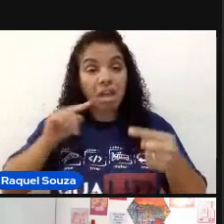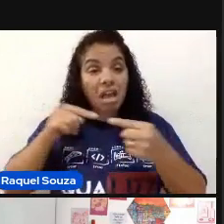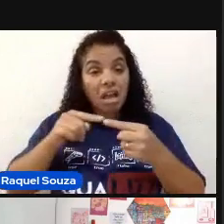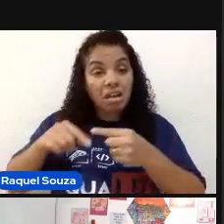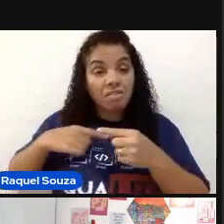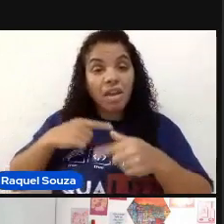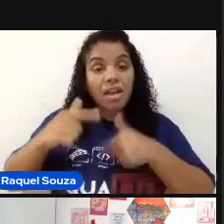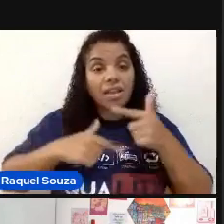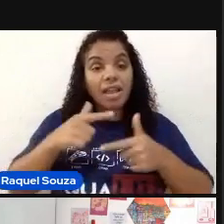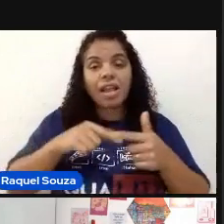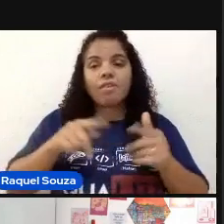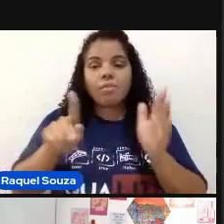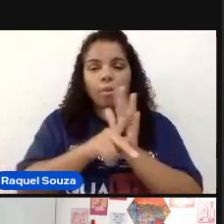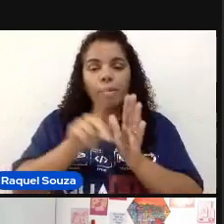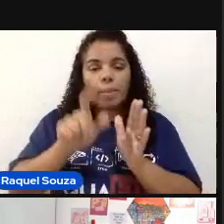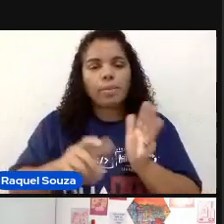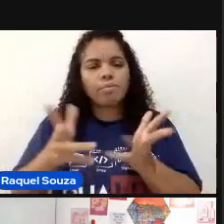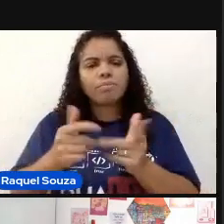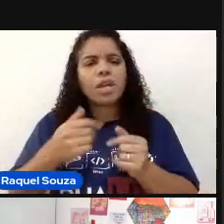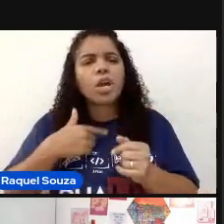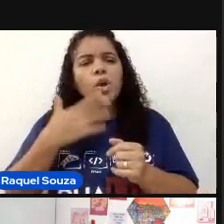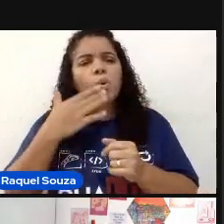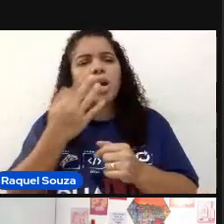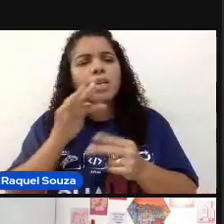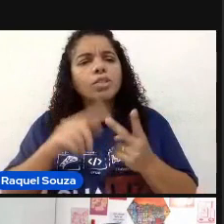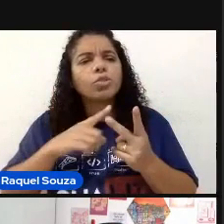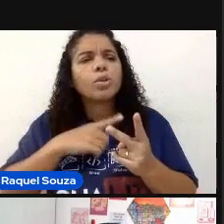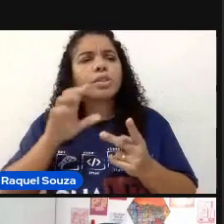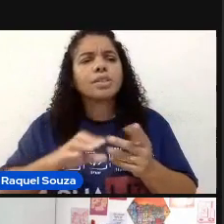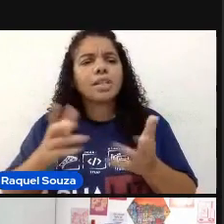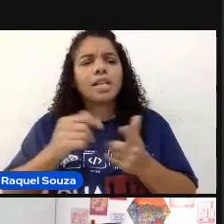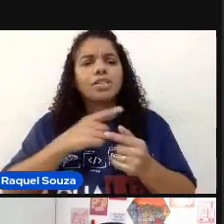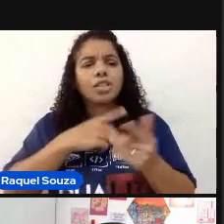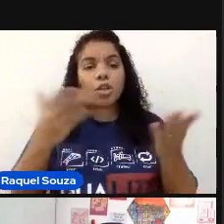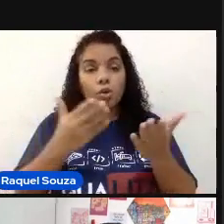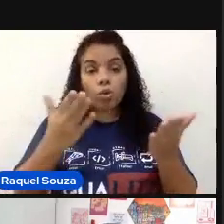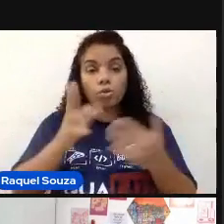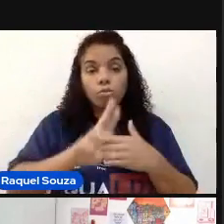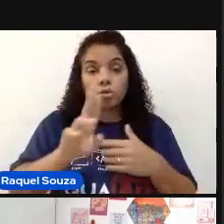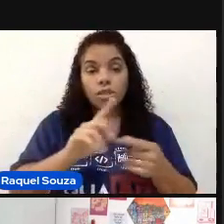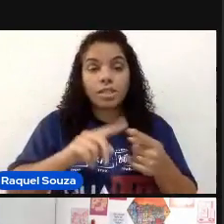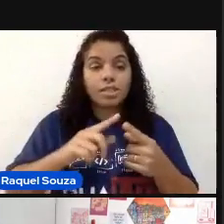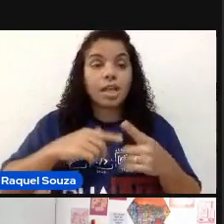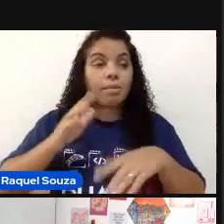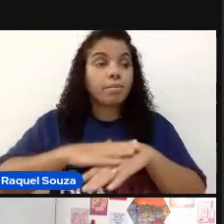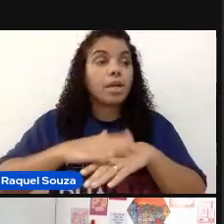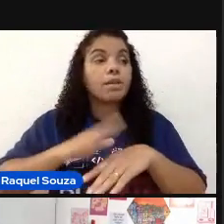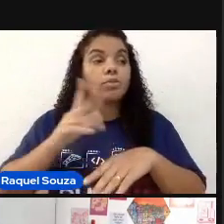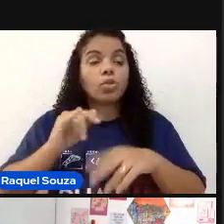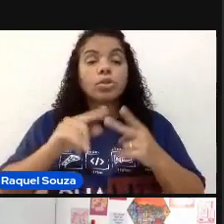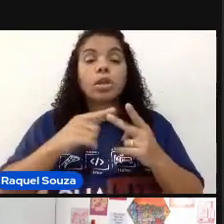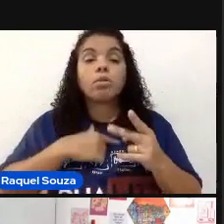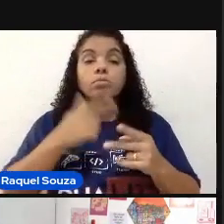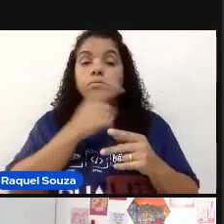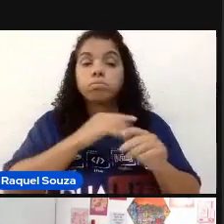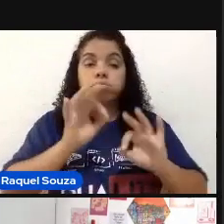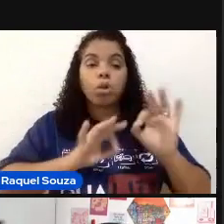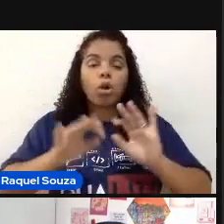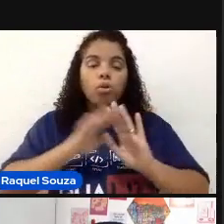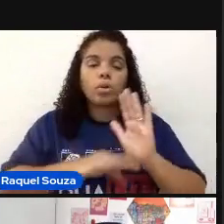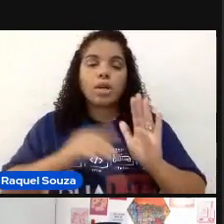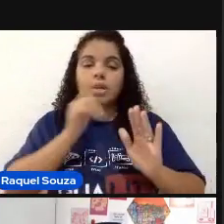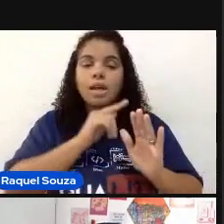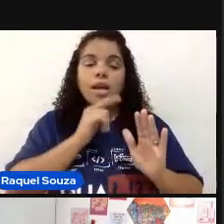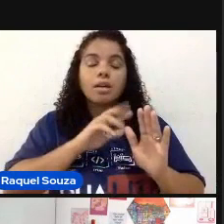tarefas do cliente. Ou seja, quais são as dores que esse cliente tem hoje ao utilizar a minha solução. E o bloco de ganhos, ele descreve os resultados que